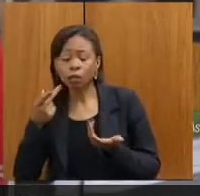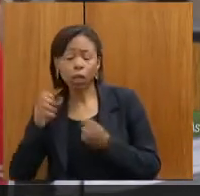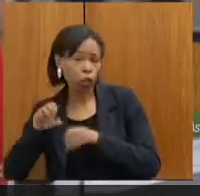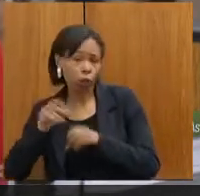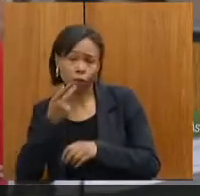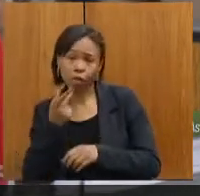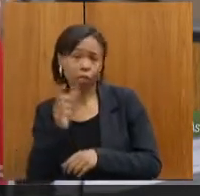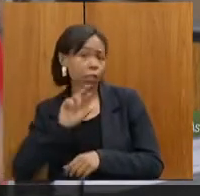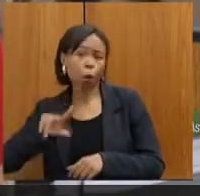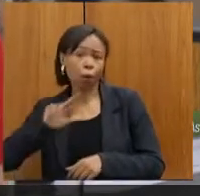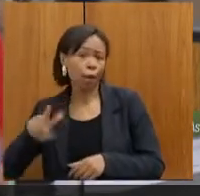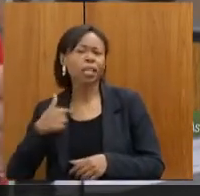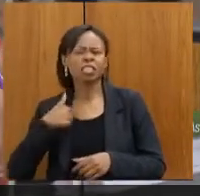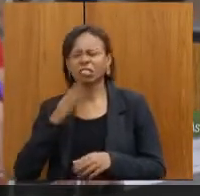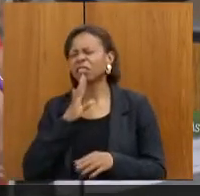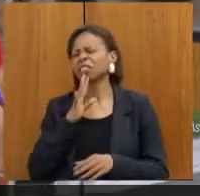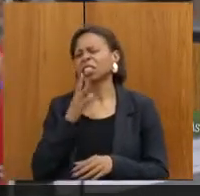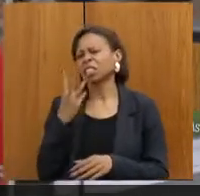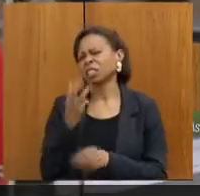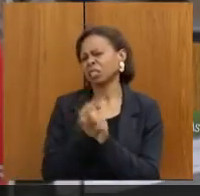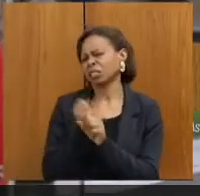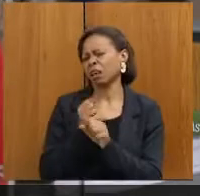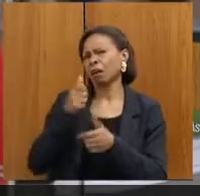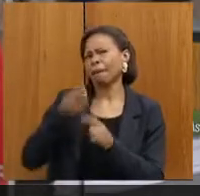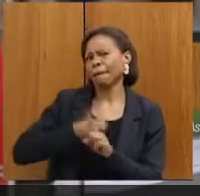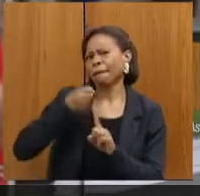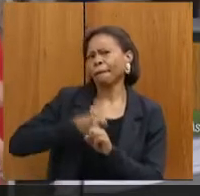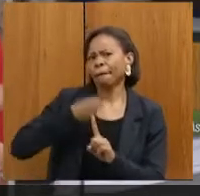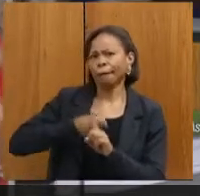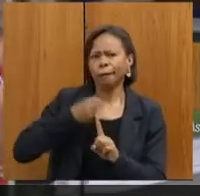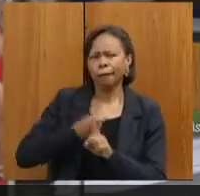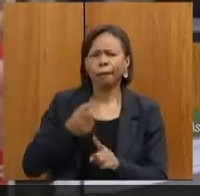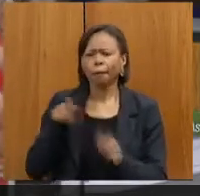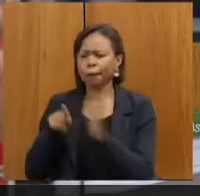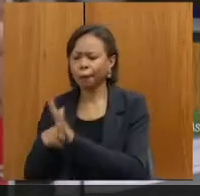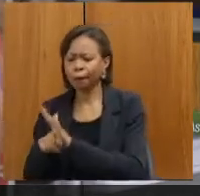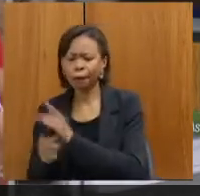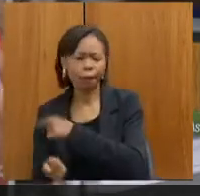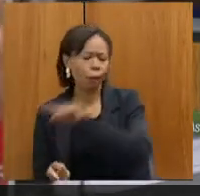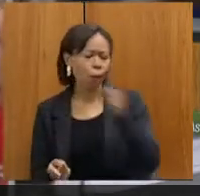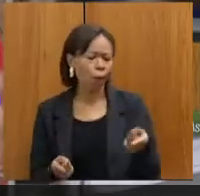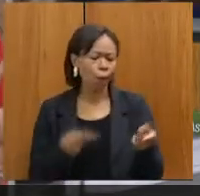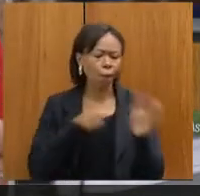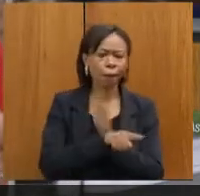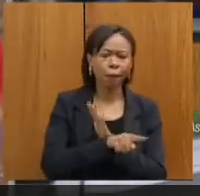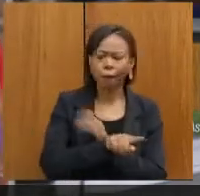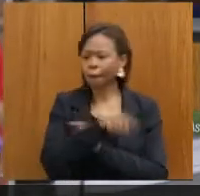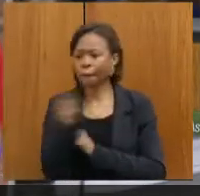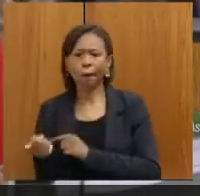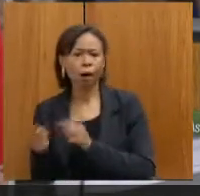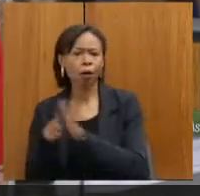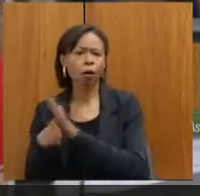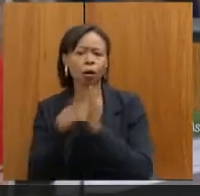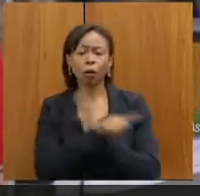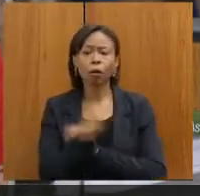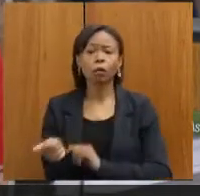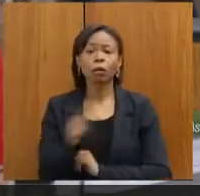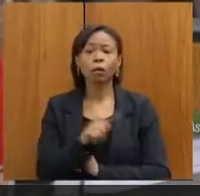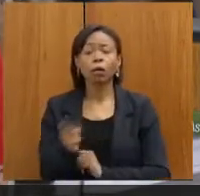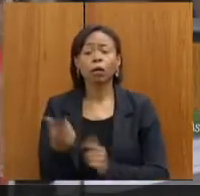tem 3 anos que a gente tá nessa a luta que a gente pergunta para um disse que é para outro por isso que as questões financeiras da educação eu passei a tratar